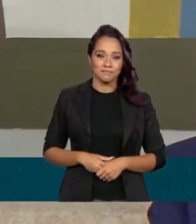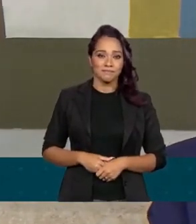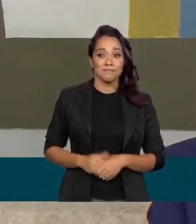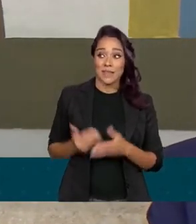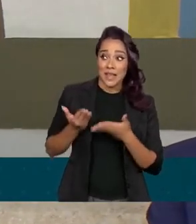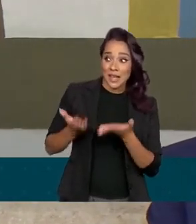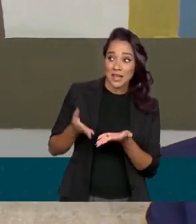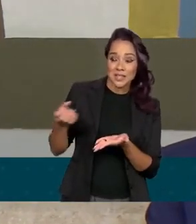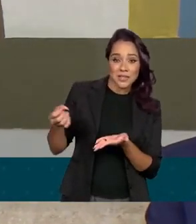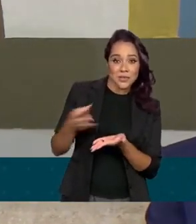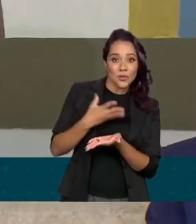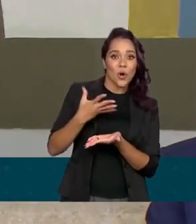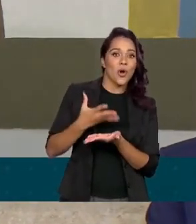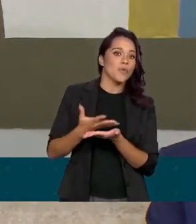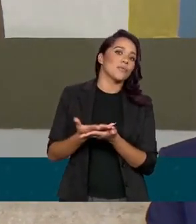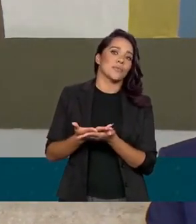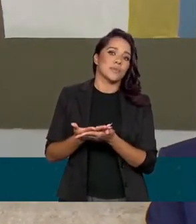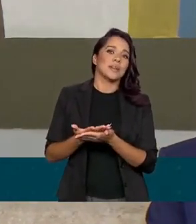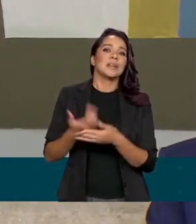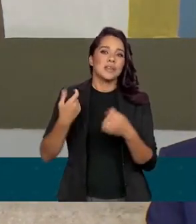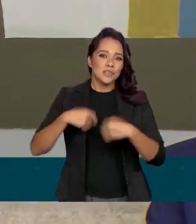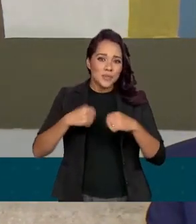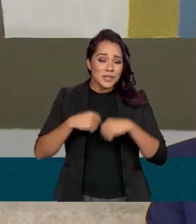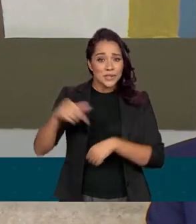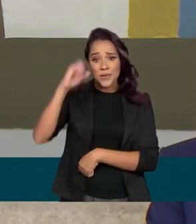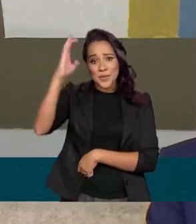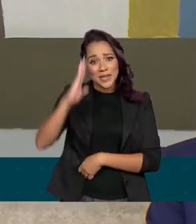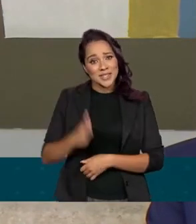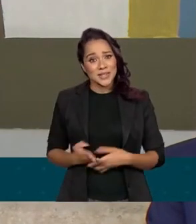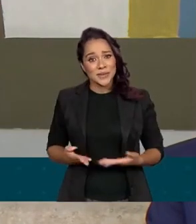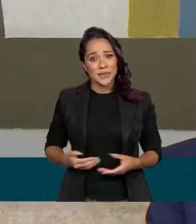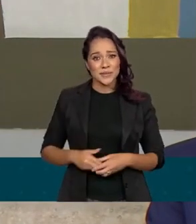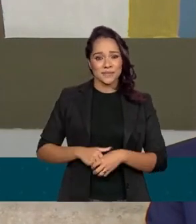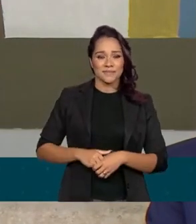É esse novo educar que nós precisamos no Brasil.